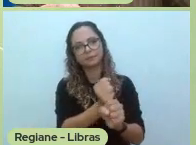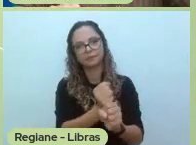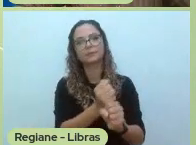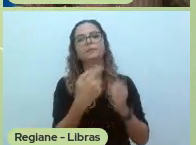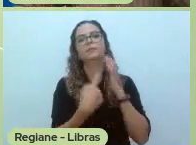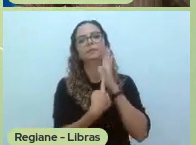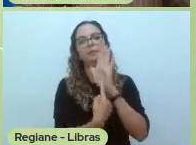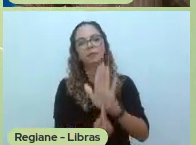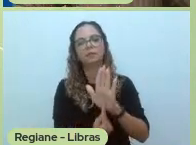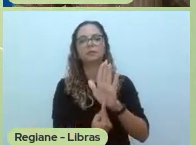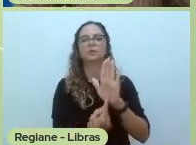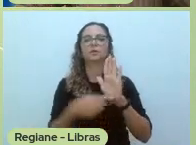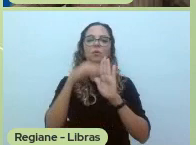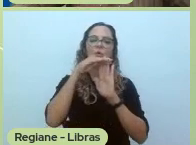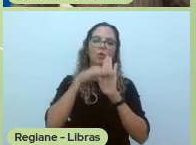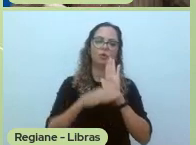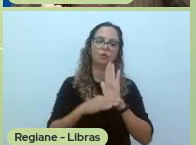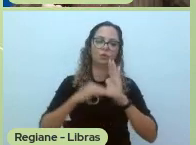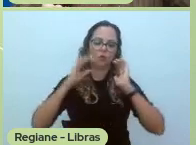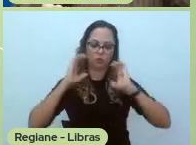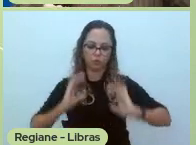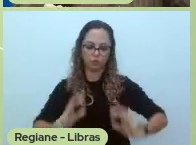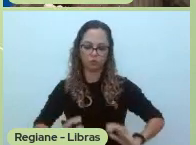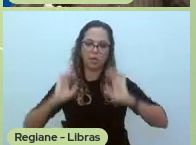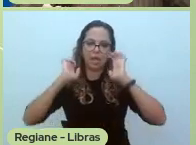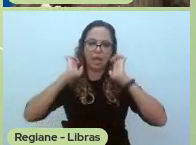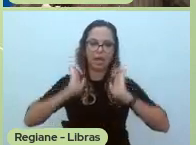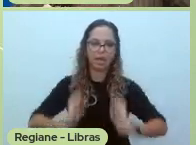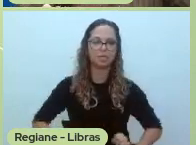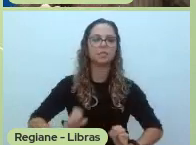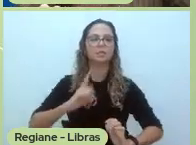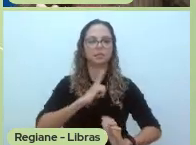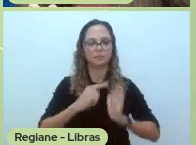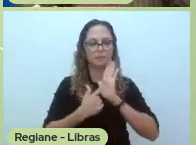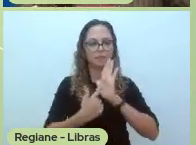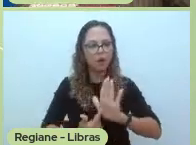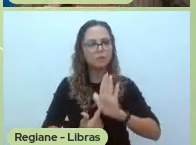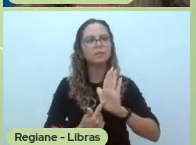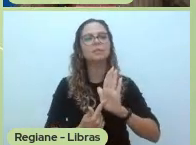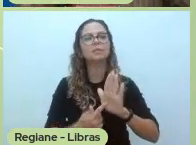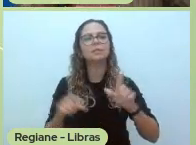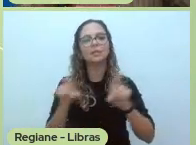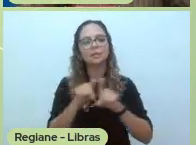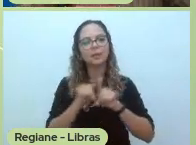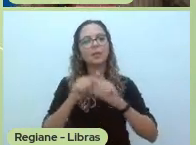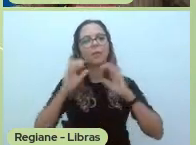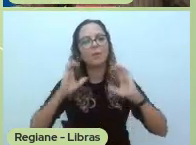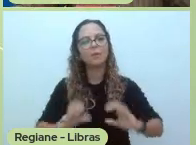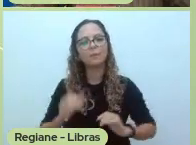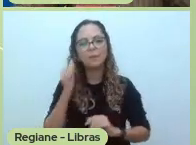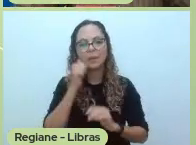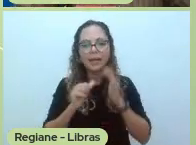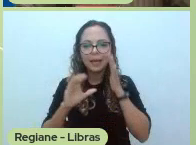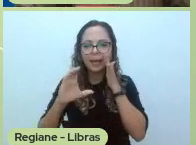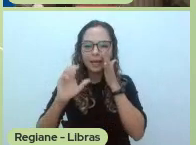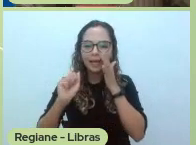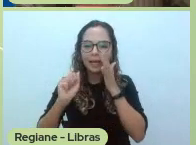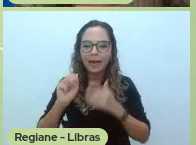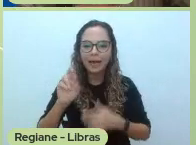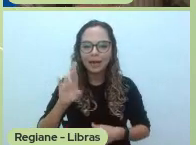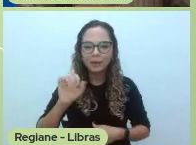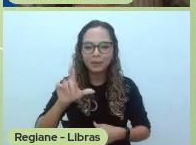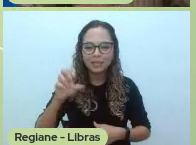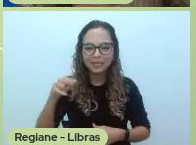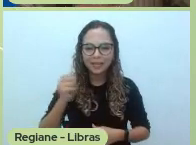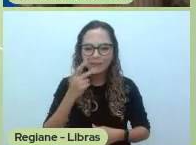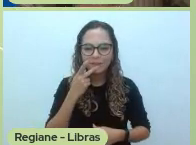ética muito claramente comunicado em comportamentos, né? Acho que foi a Carolina que falou da avaliação dos